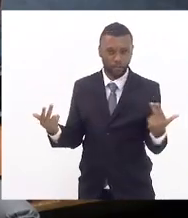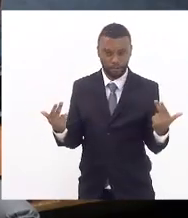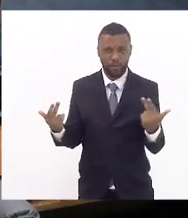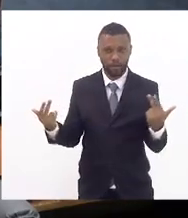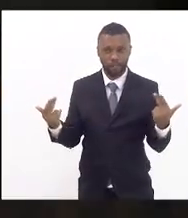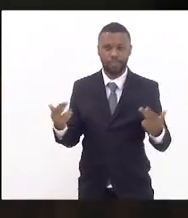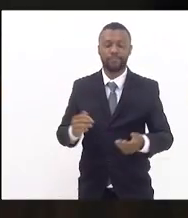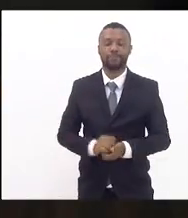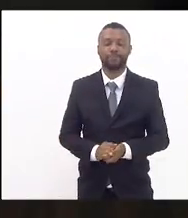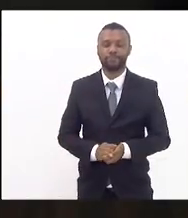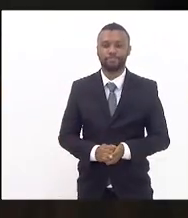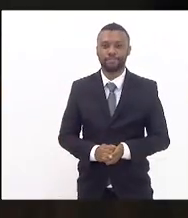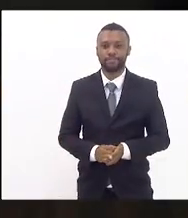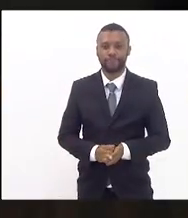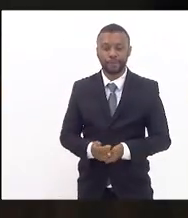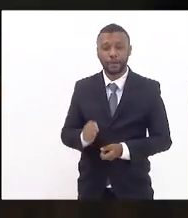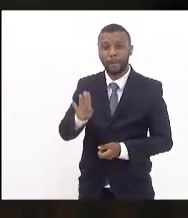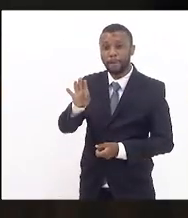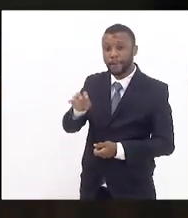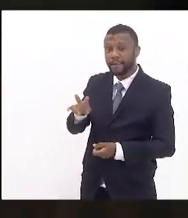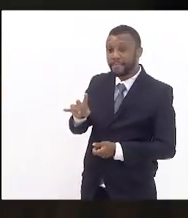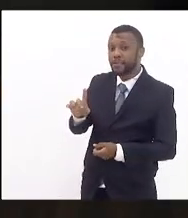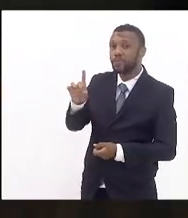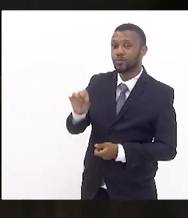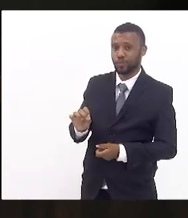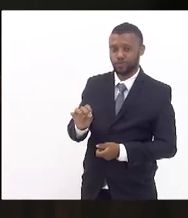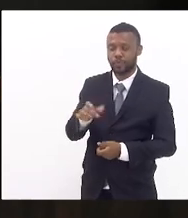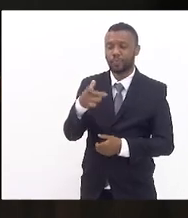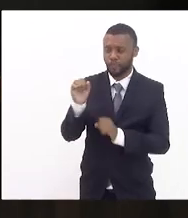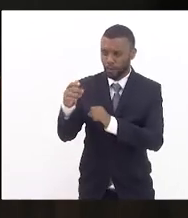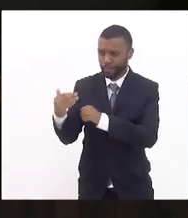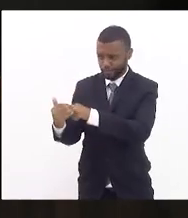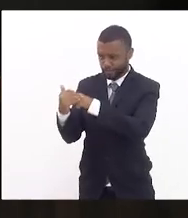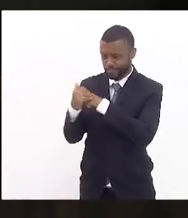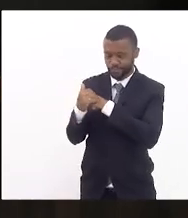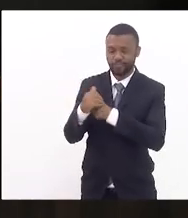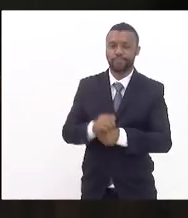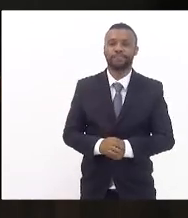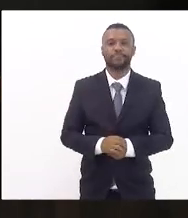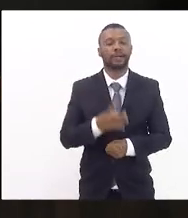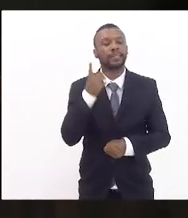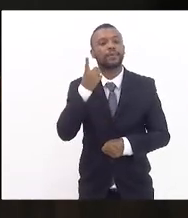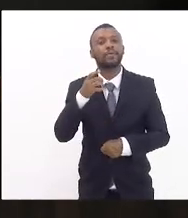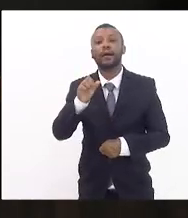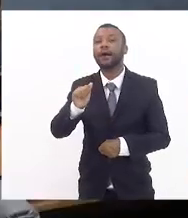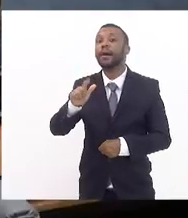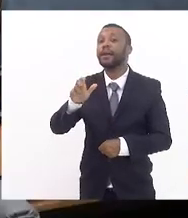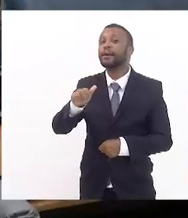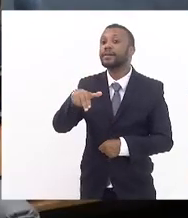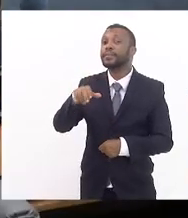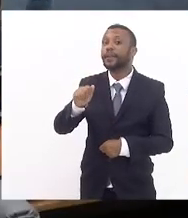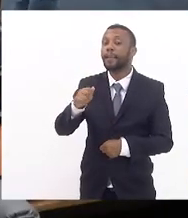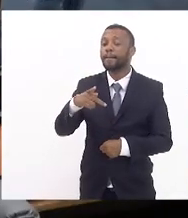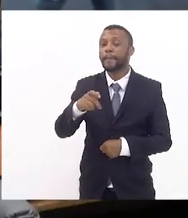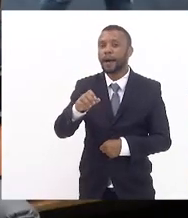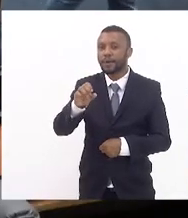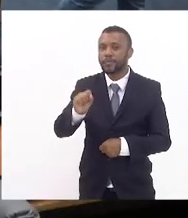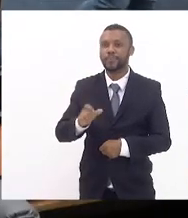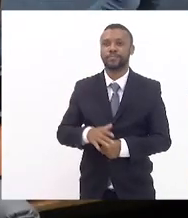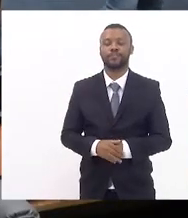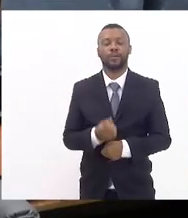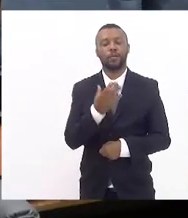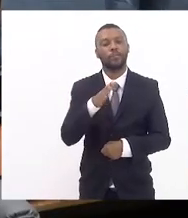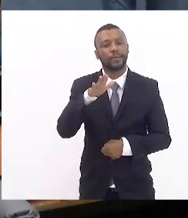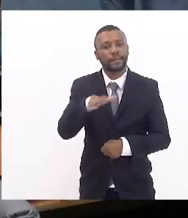Seja bem-vindo, vereador. Deputado Paulo Bento, depois vem falar comigo, por favor. Deputada Alana Passos. Boa tarde, presidente.